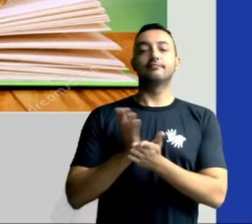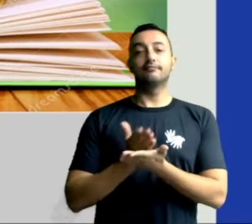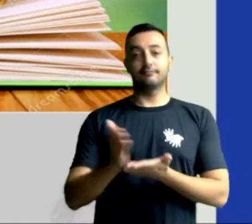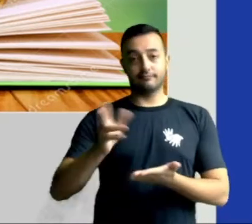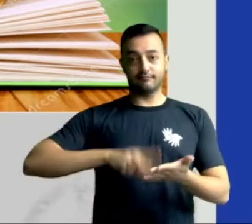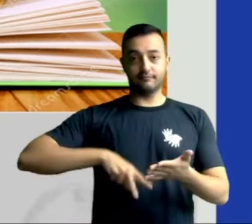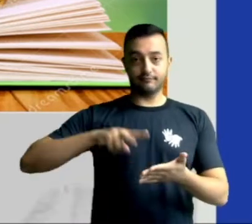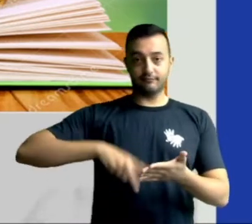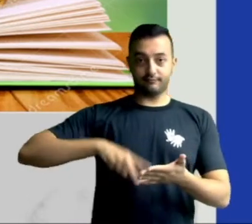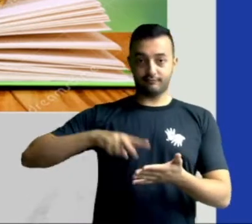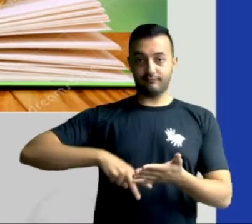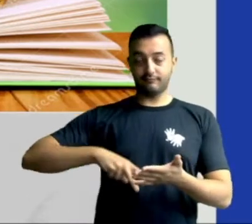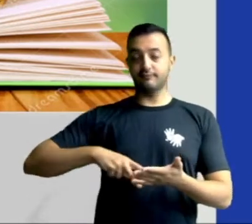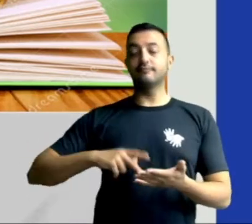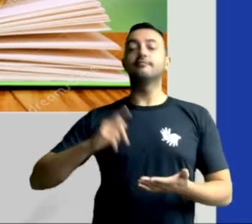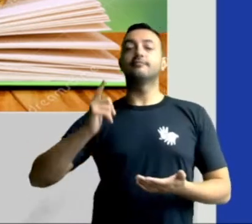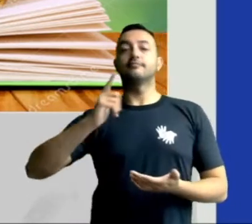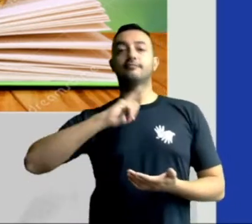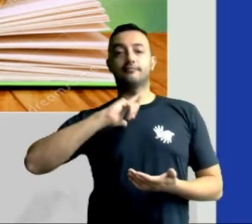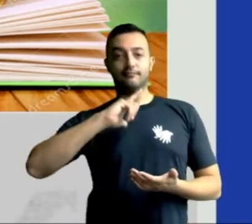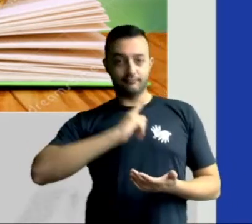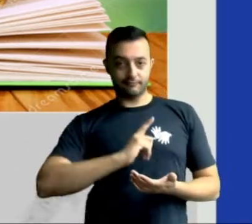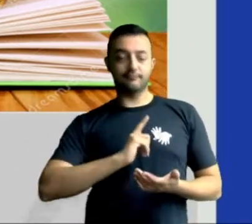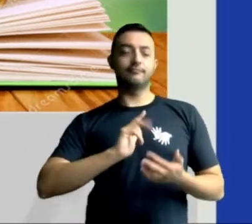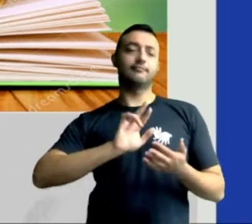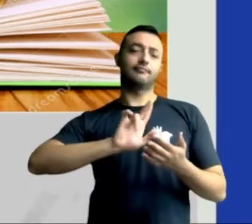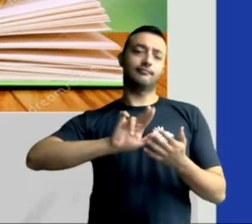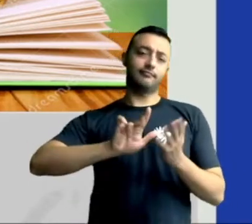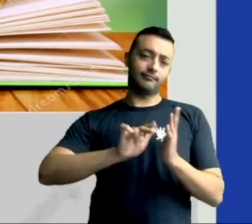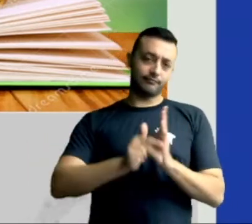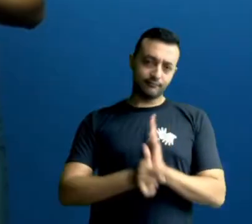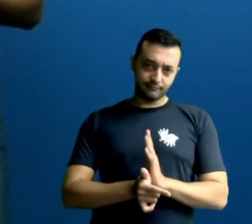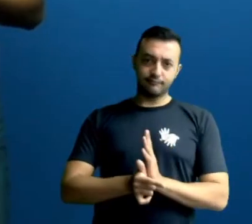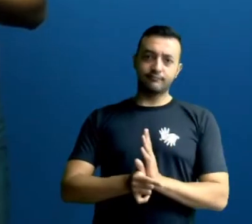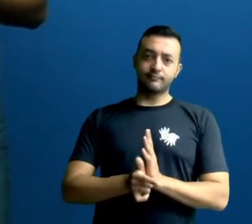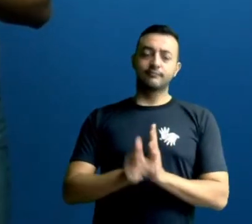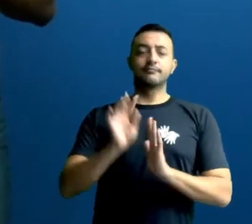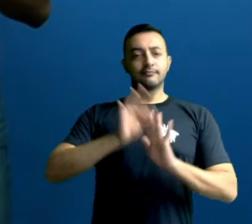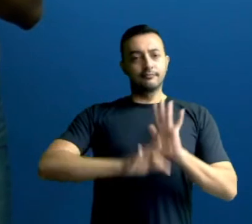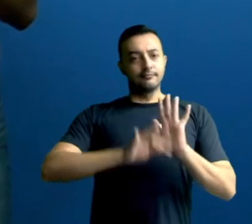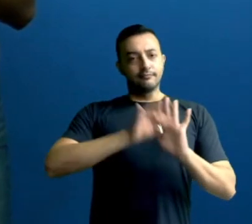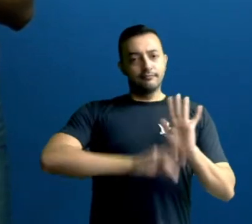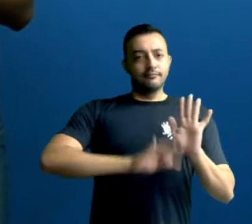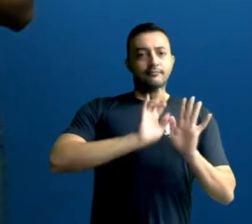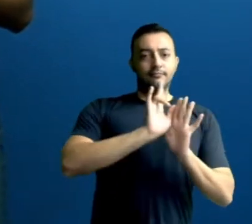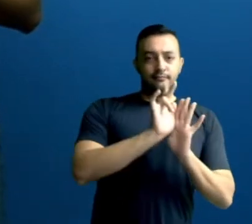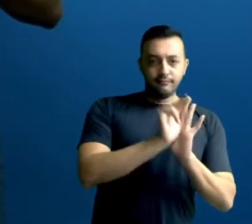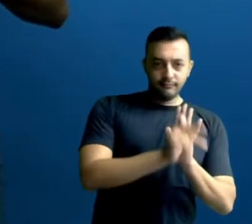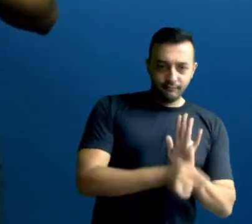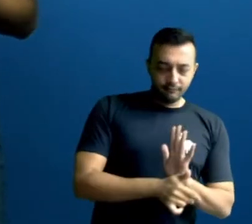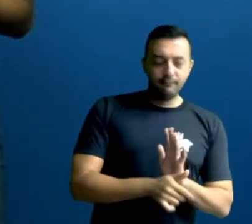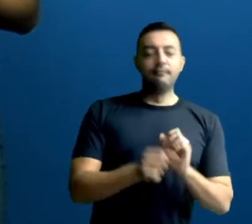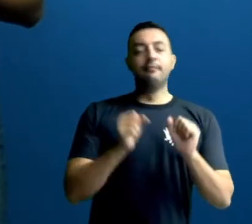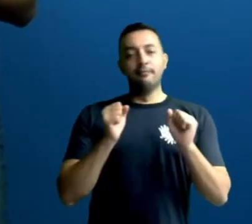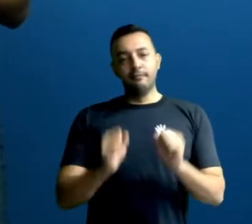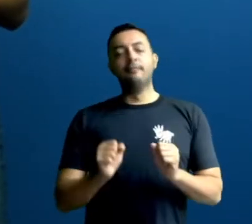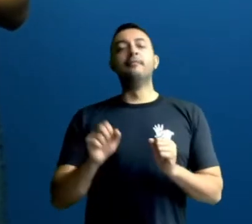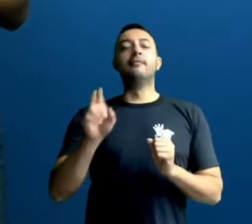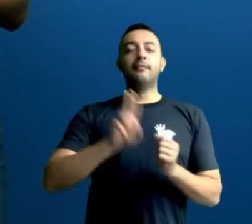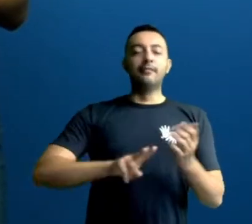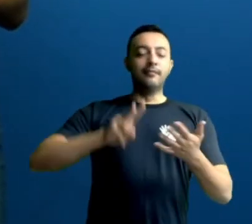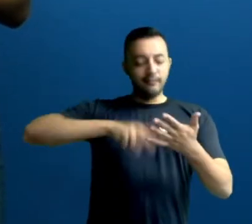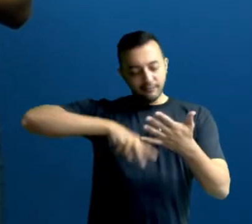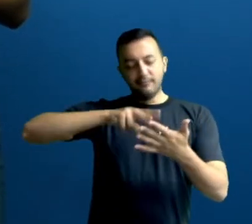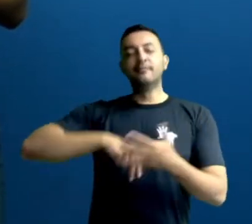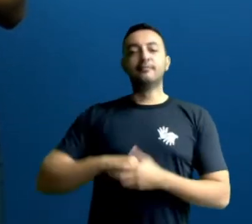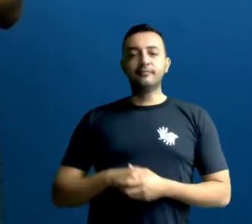com a leitura, nós temos vários meios, vários tipos de textos em que podemos usar para